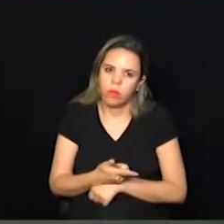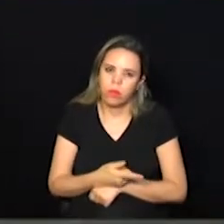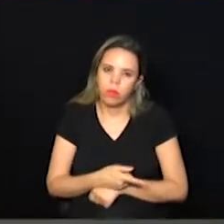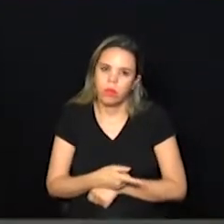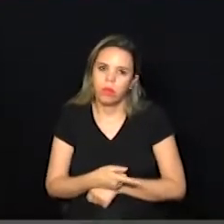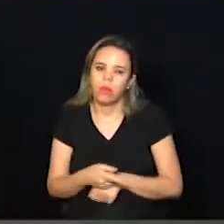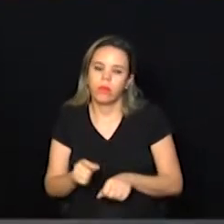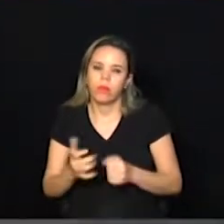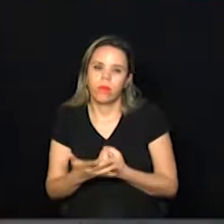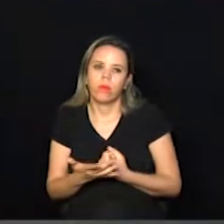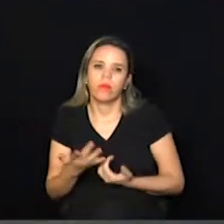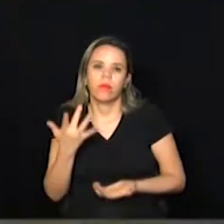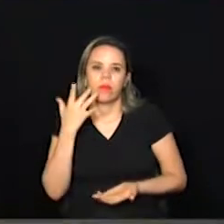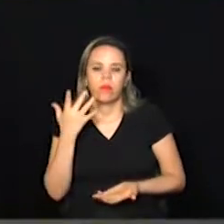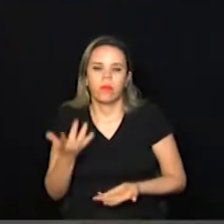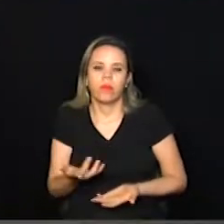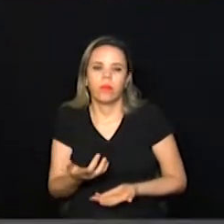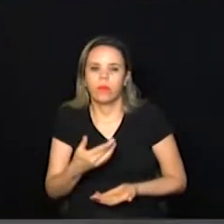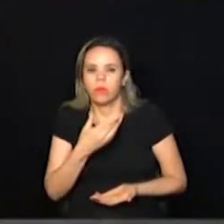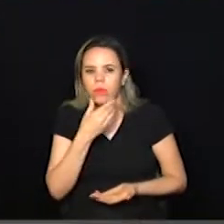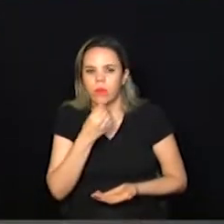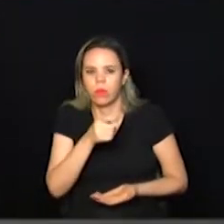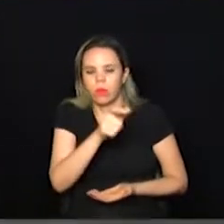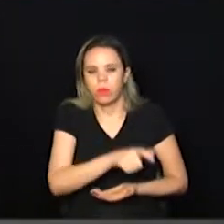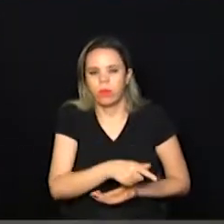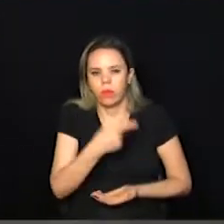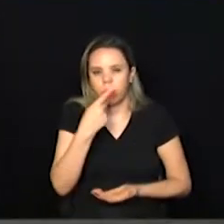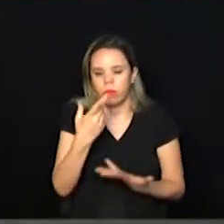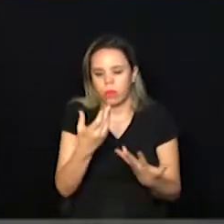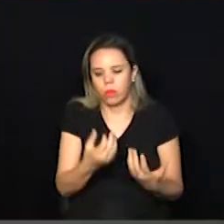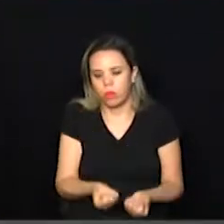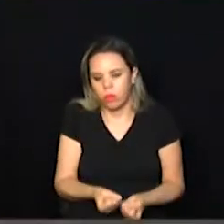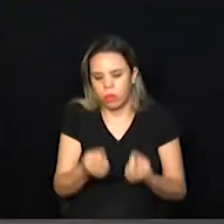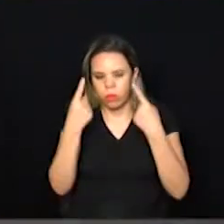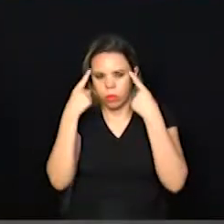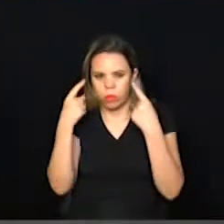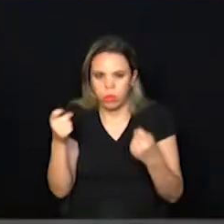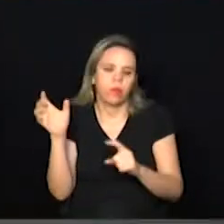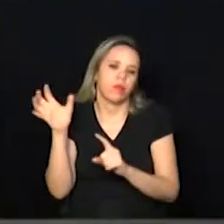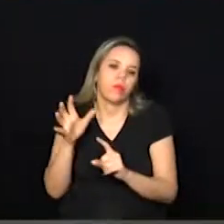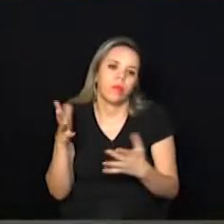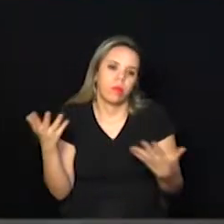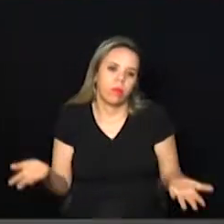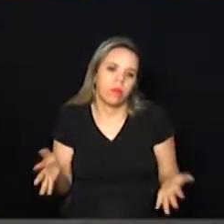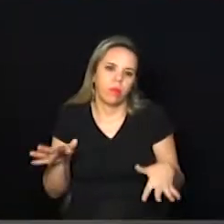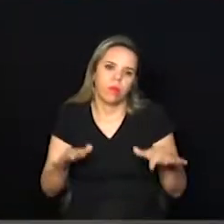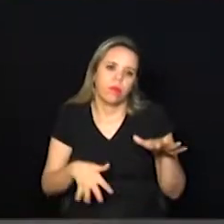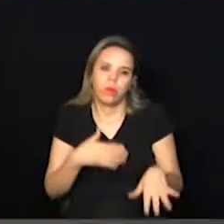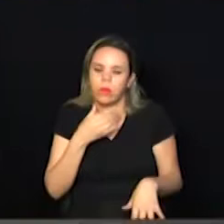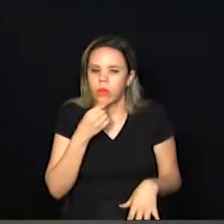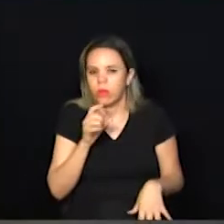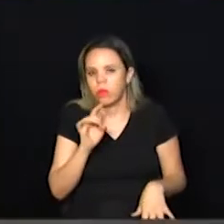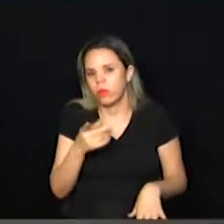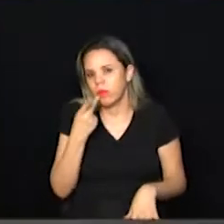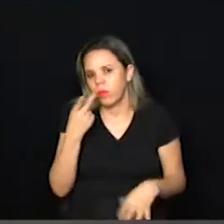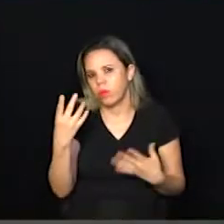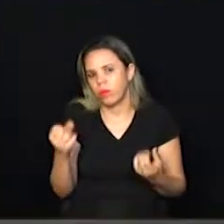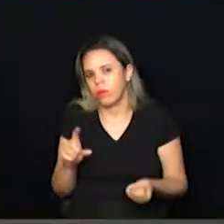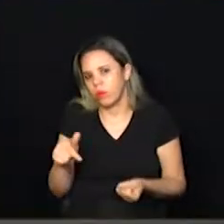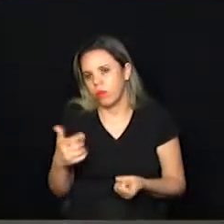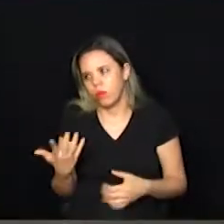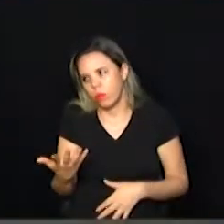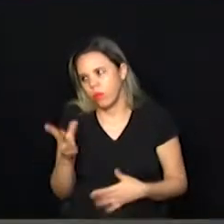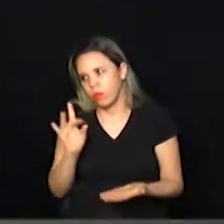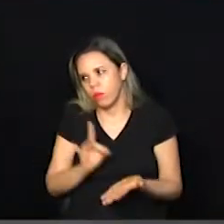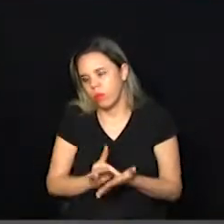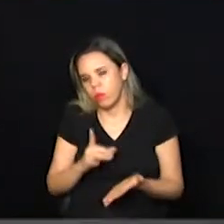a pandemia, quanto o homem se dizer e se reconhecer como agressor. Muitas vezes ele só vai reconhecer que é agressor se, de fato,